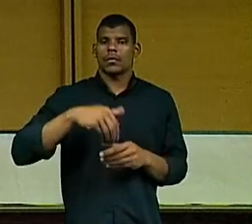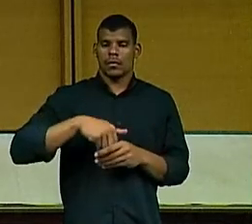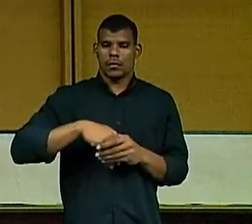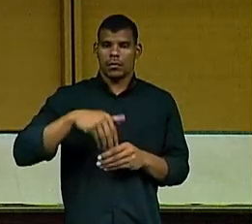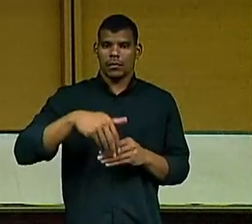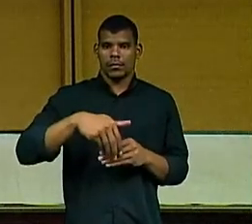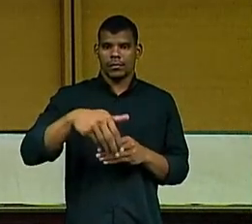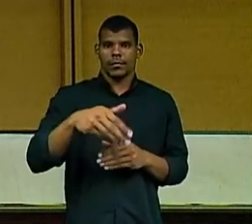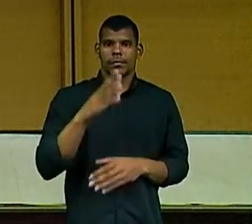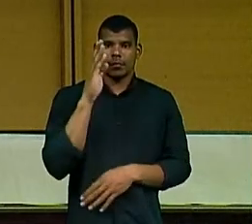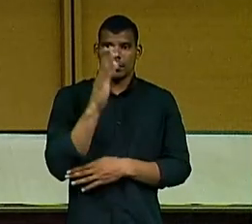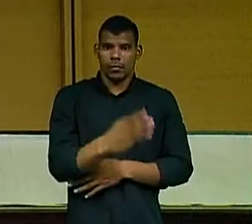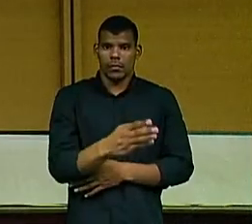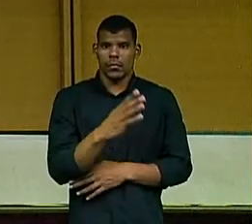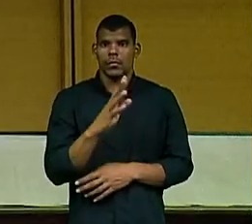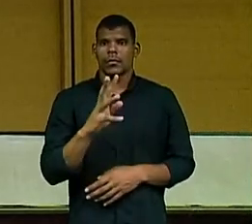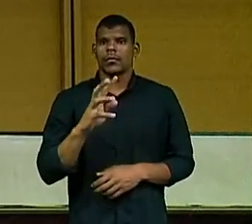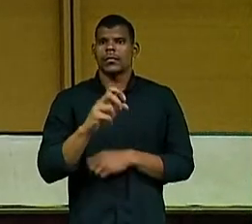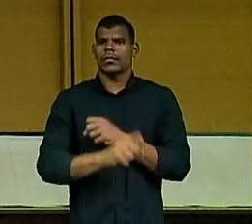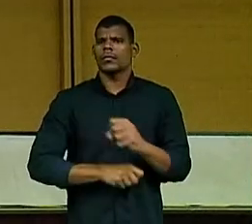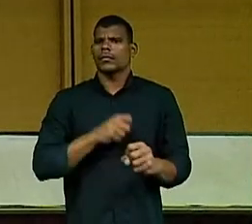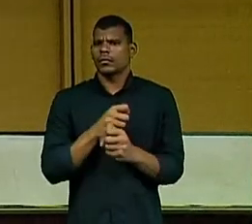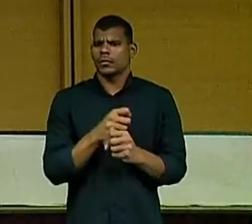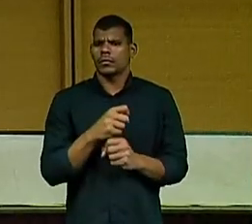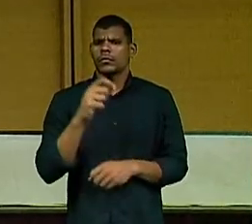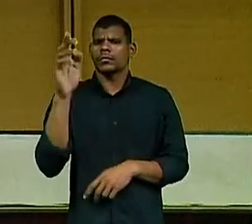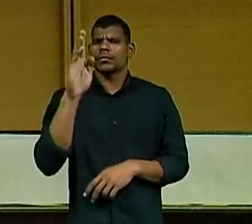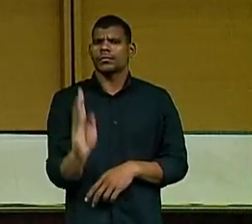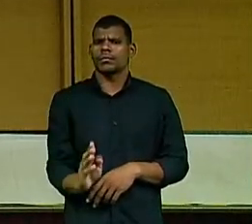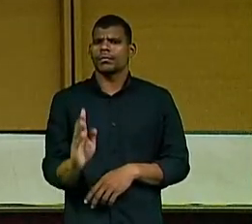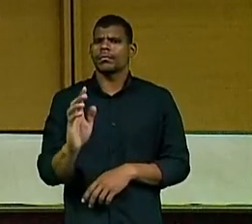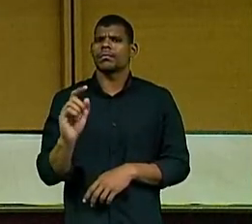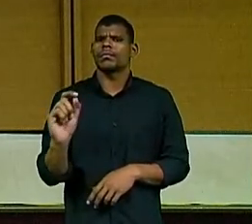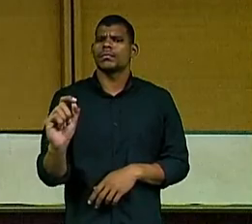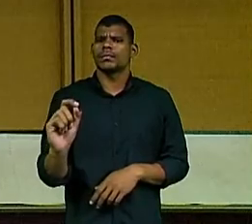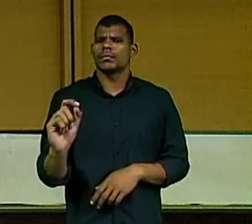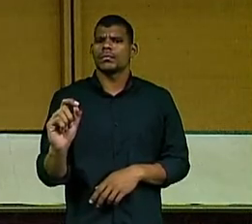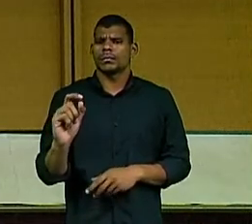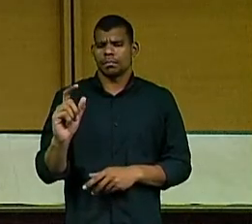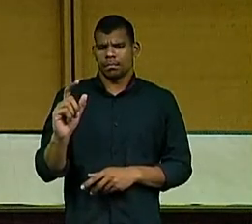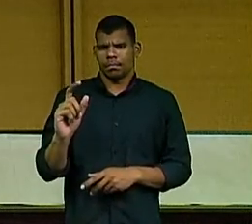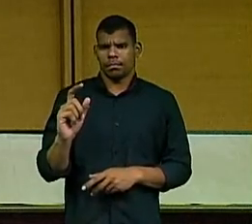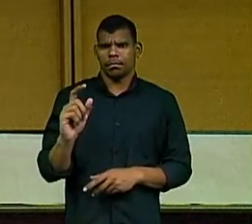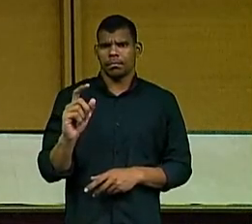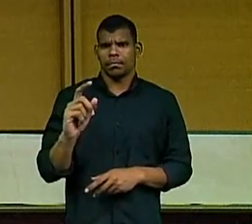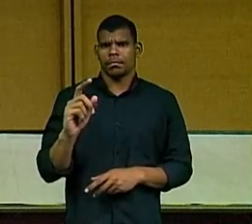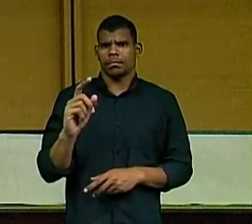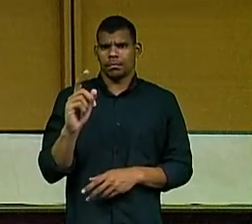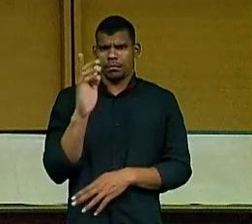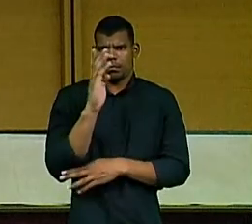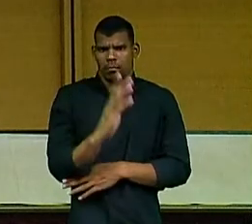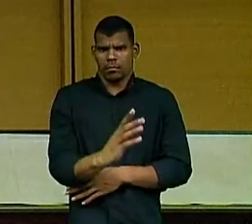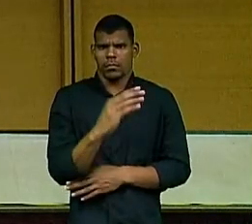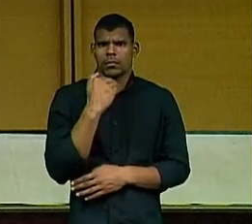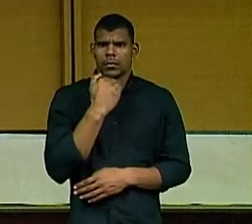Quando foi mesmo em que o Brasil deixou de eleger os presidentes diretamente